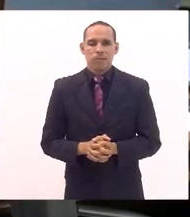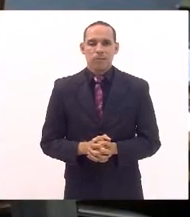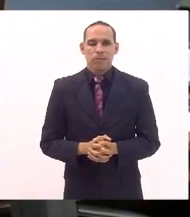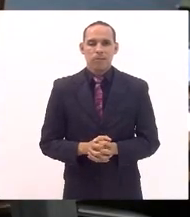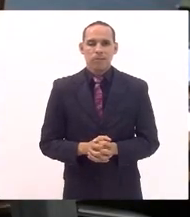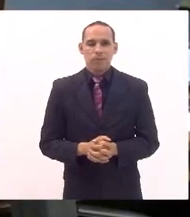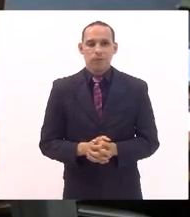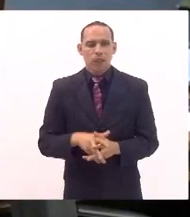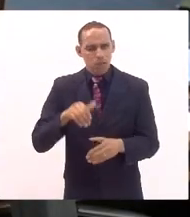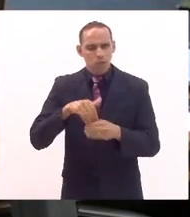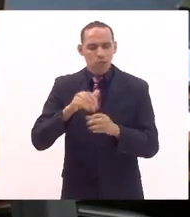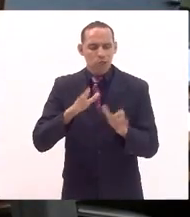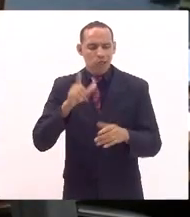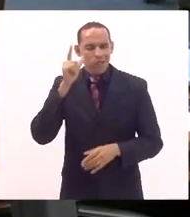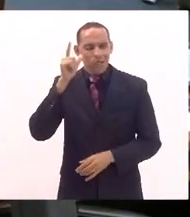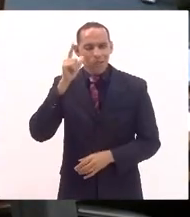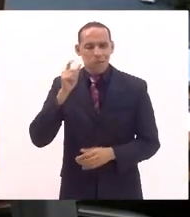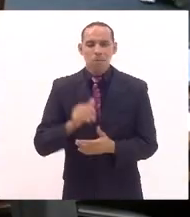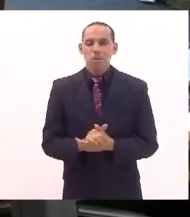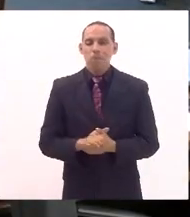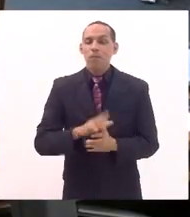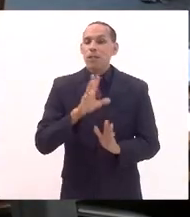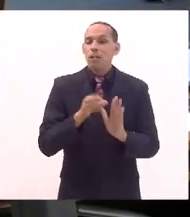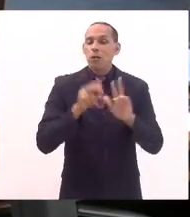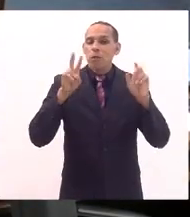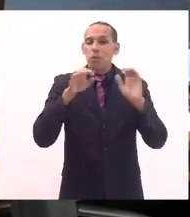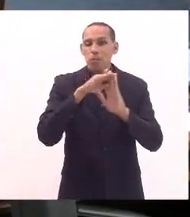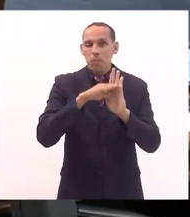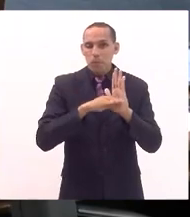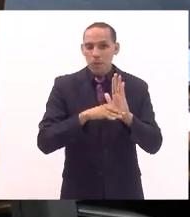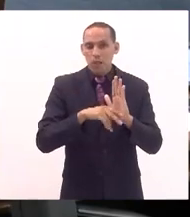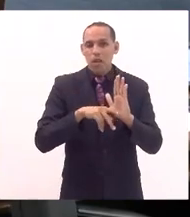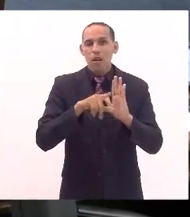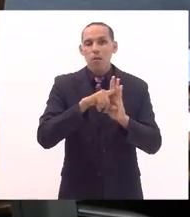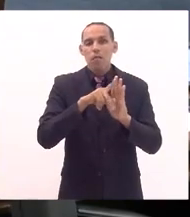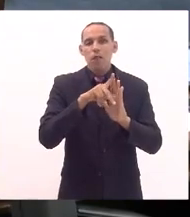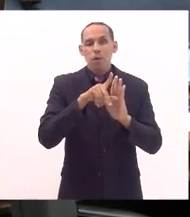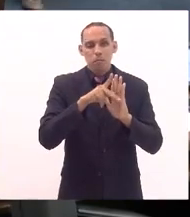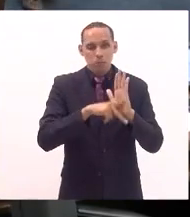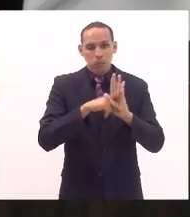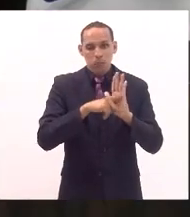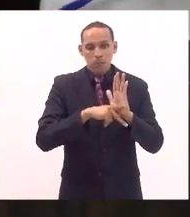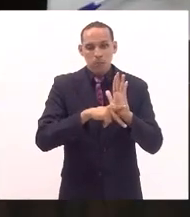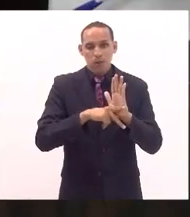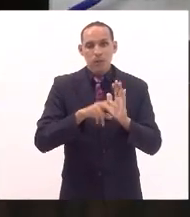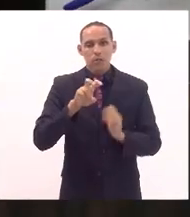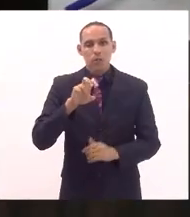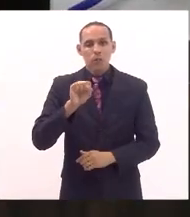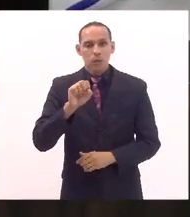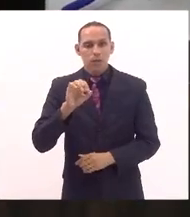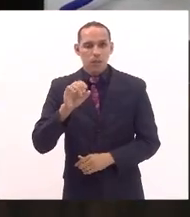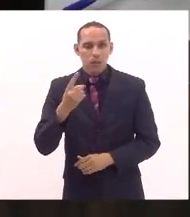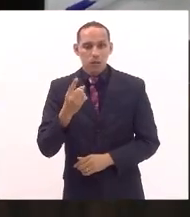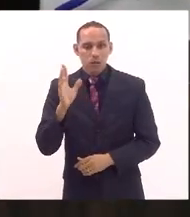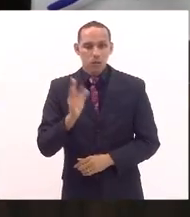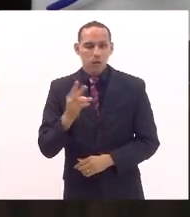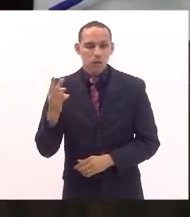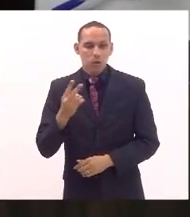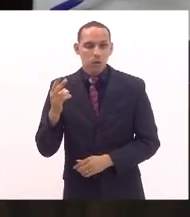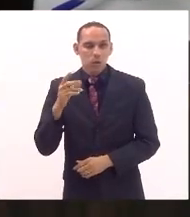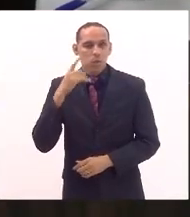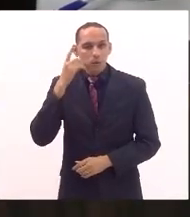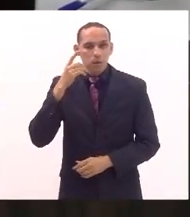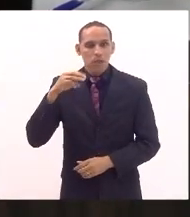eu já voltei da você é que a inclusão na ordem do dia do projeto de lei 58 0122 Deputado